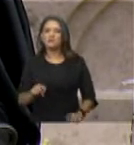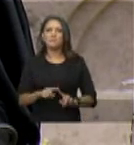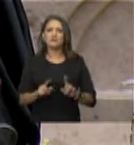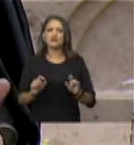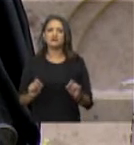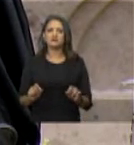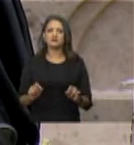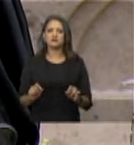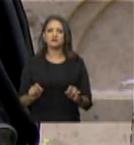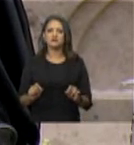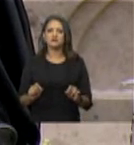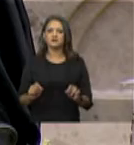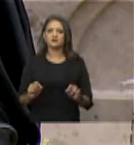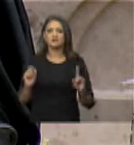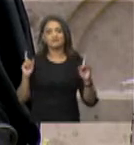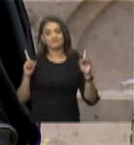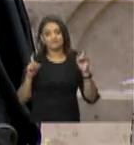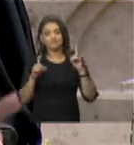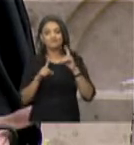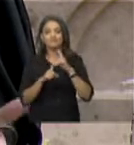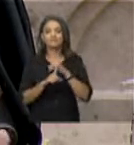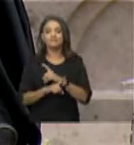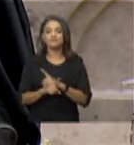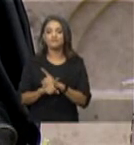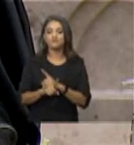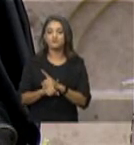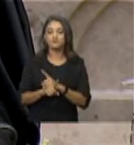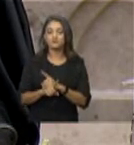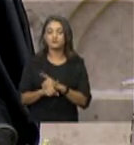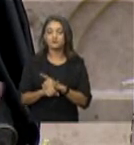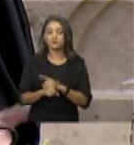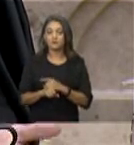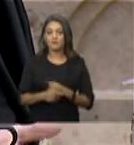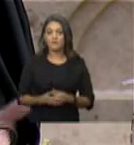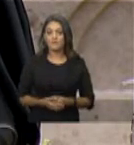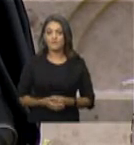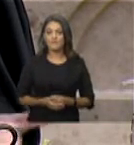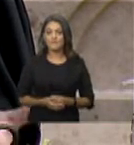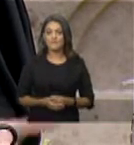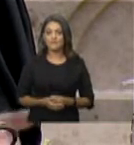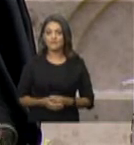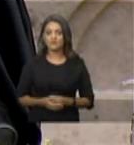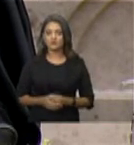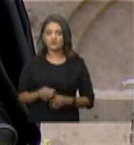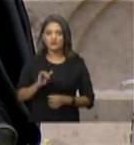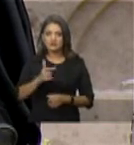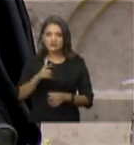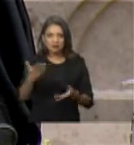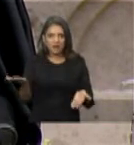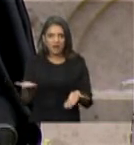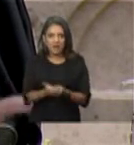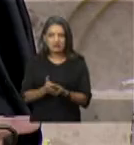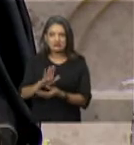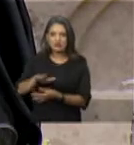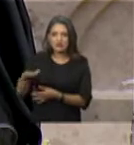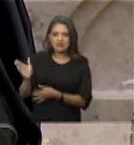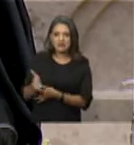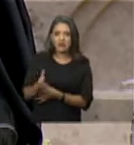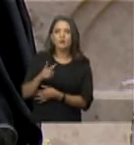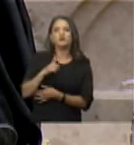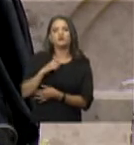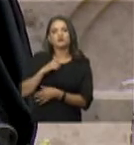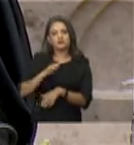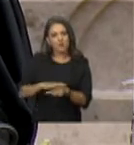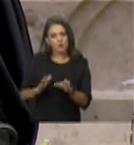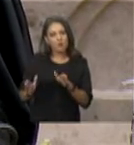fica difícil compreender uma ação se não fosse ação rescisória proposta caberia Ainda num prazo